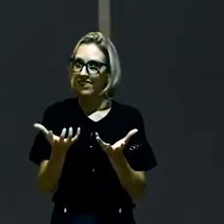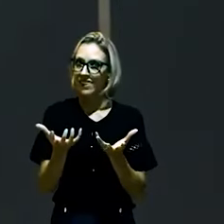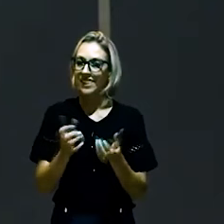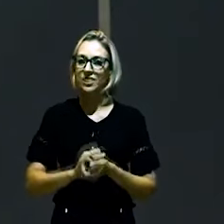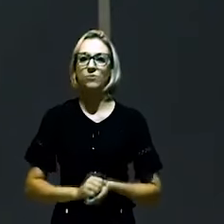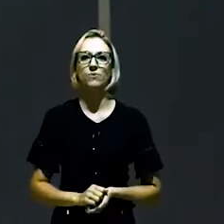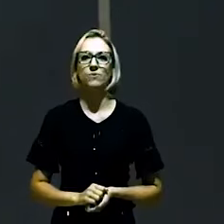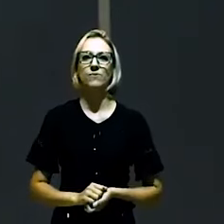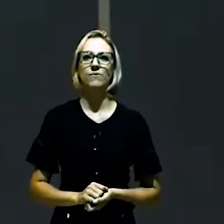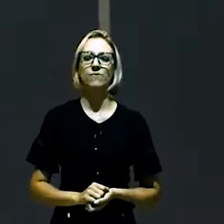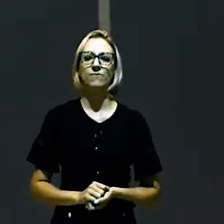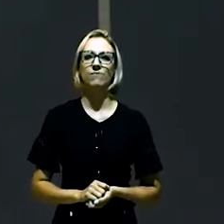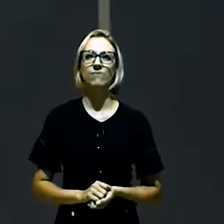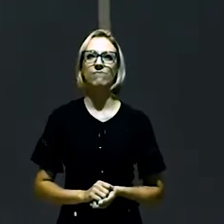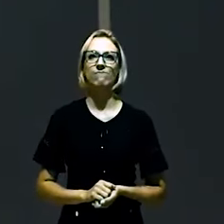Quer virar essa mesa?